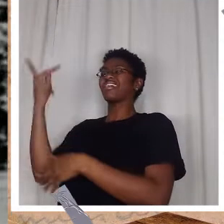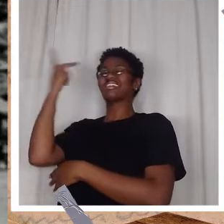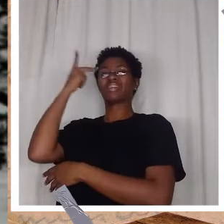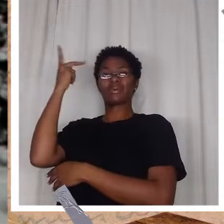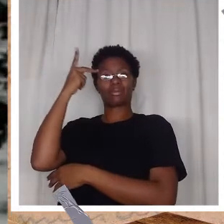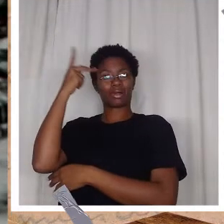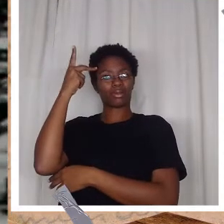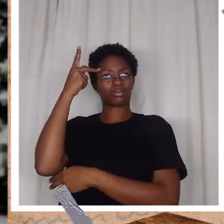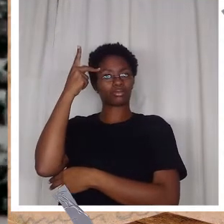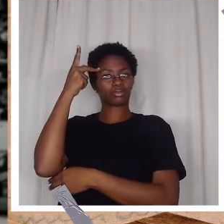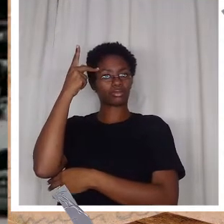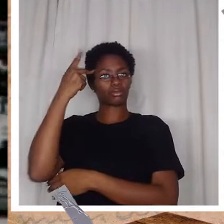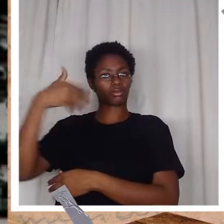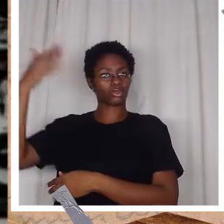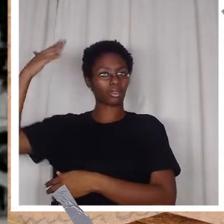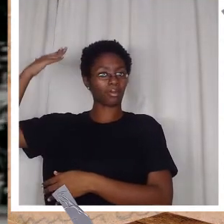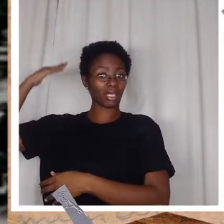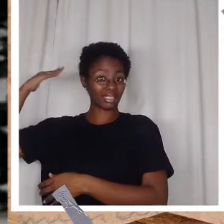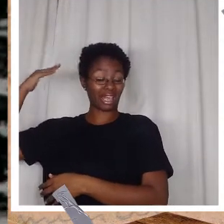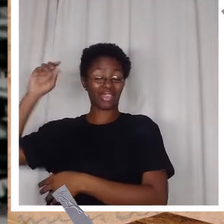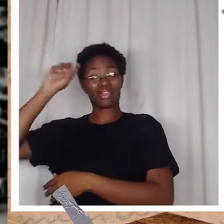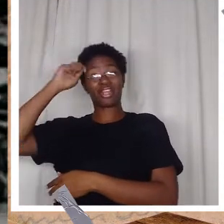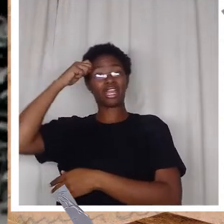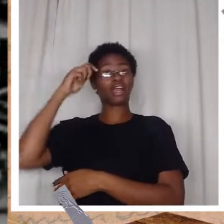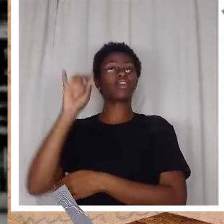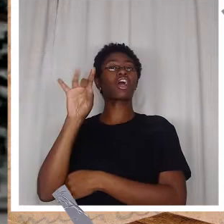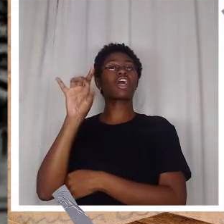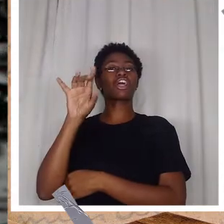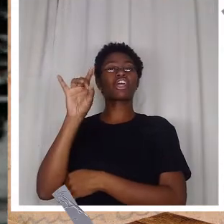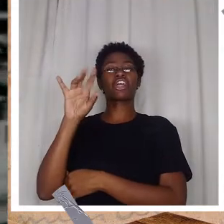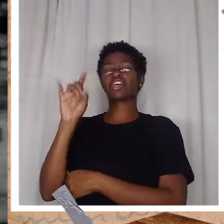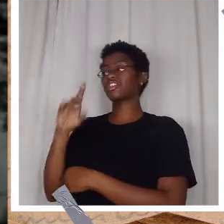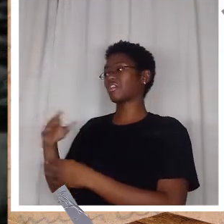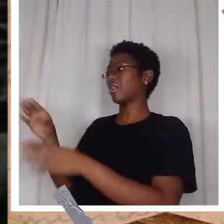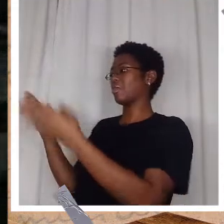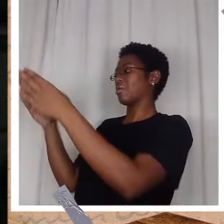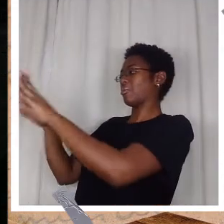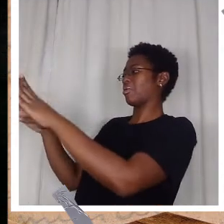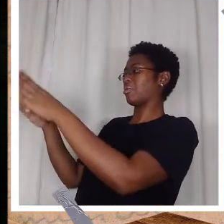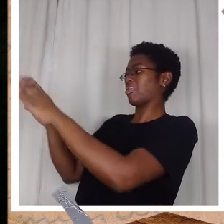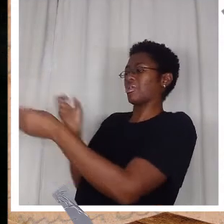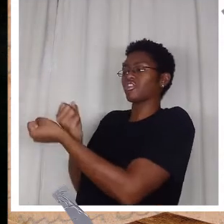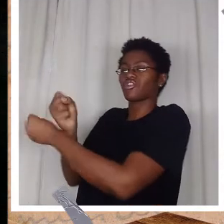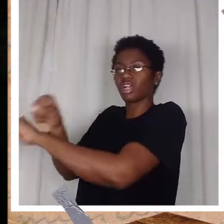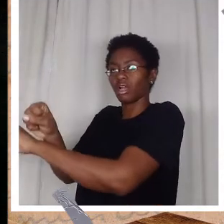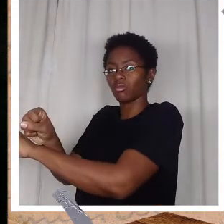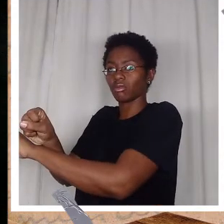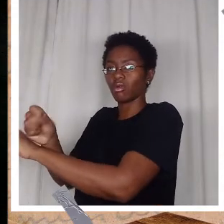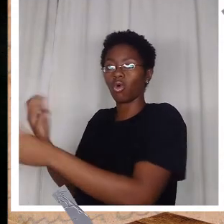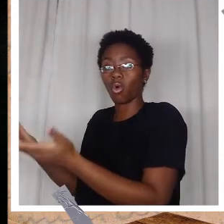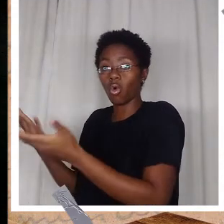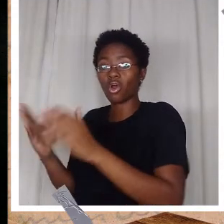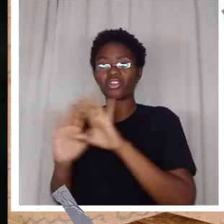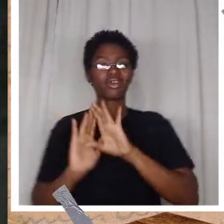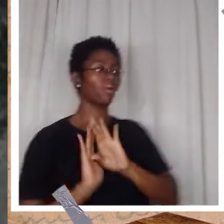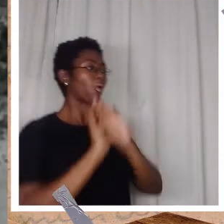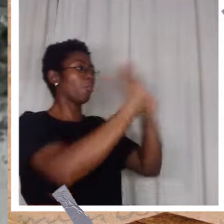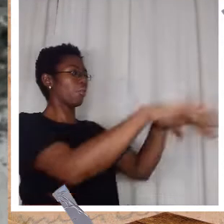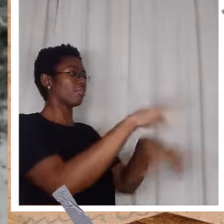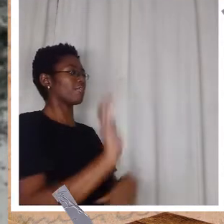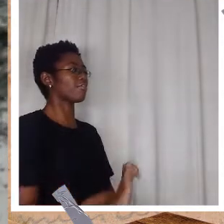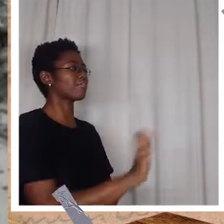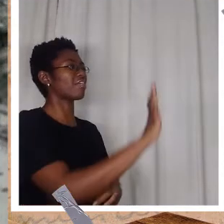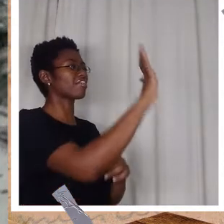em que o lugar de negro era na senzala. Hoje, trancam a gente na favela. Alimentei, eduquei e amei